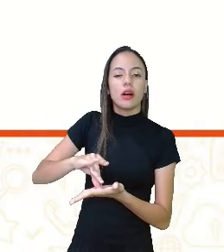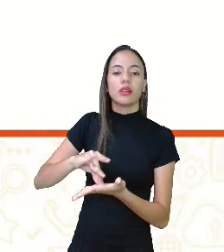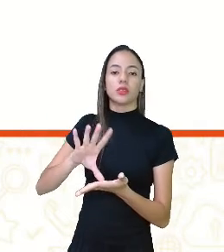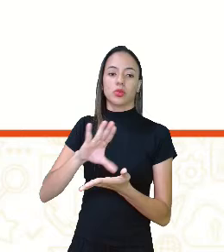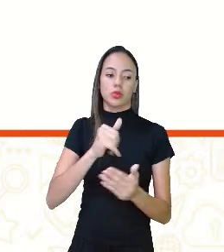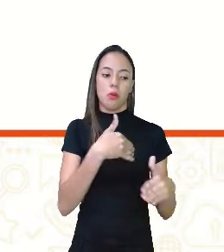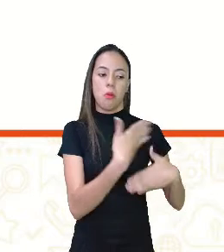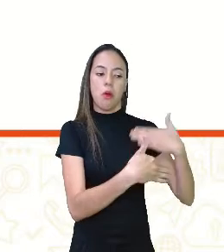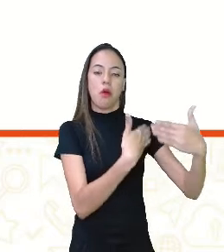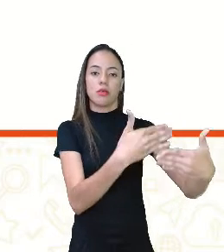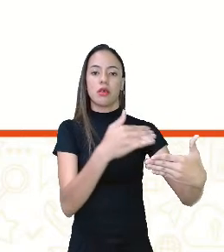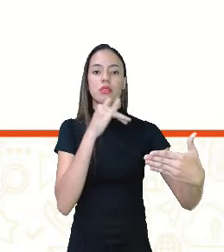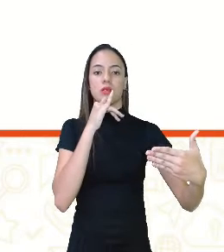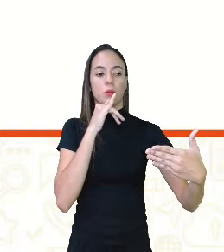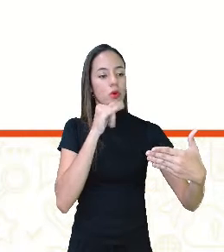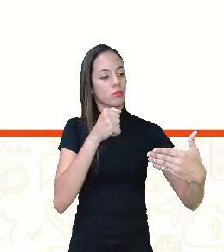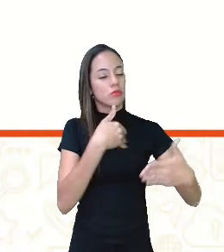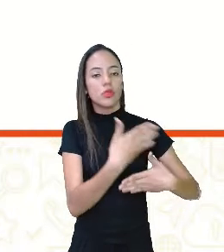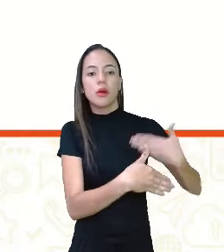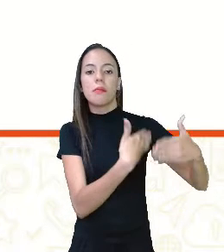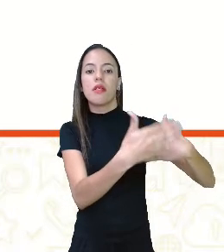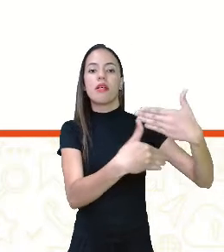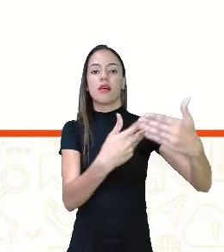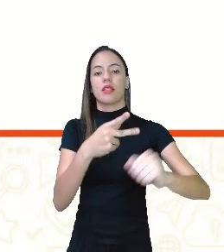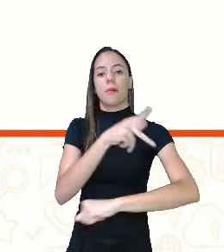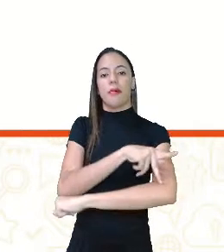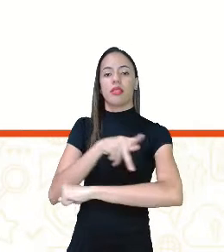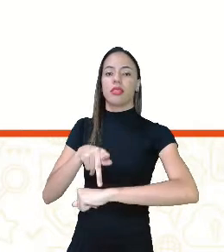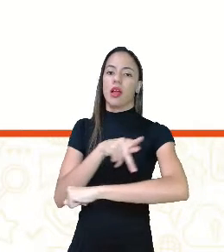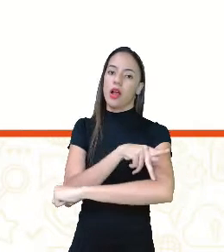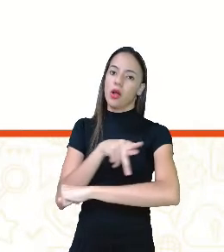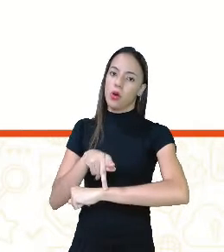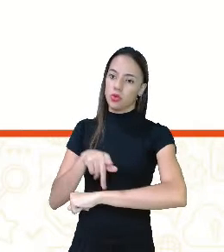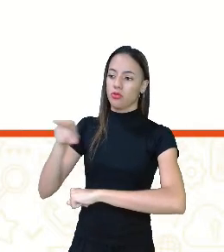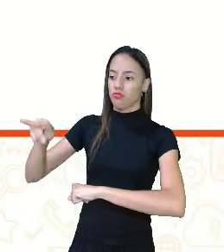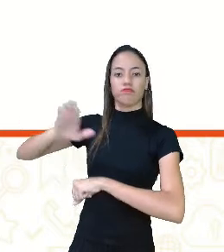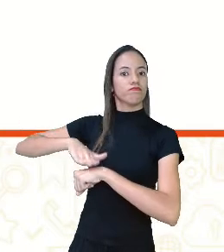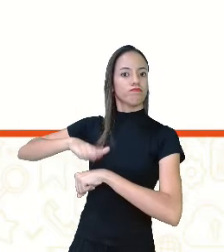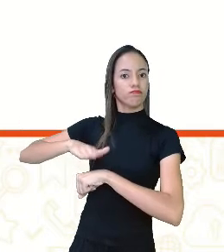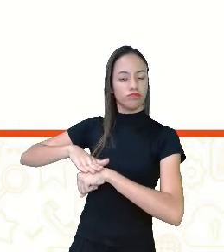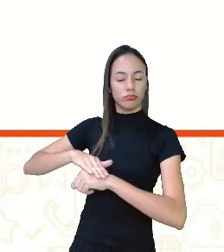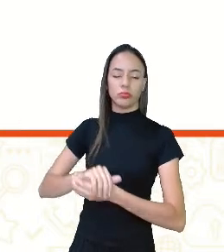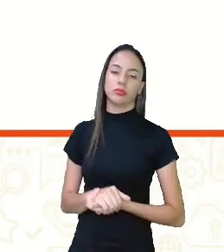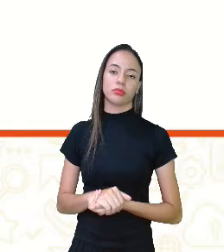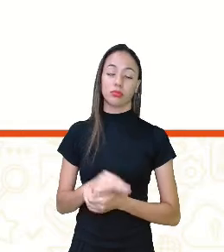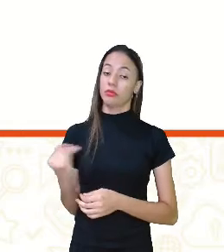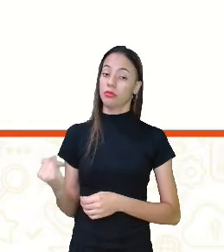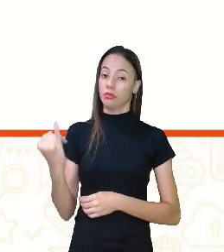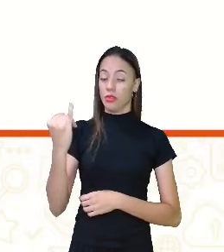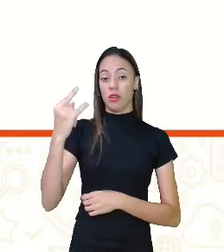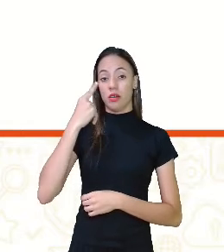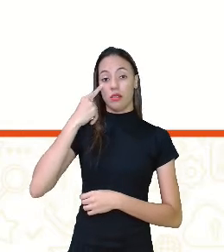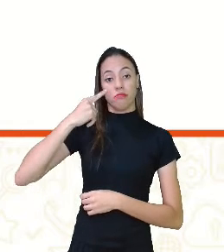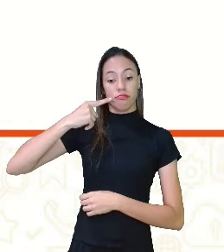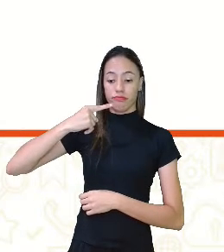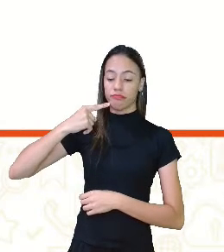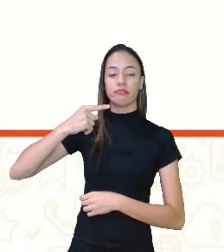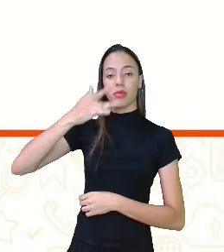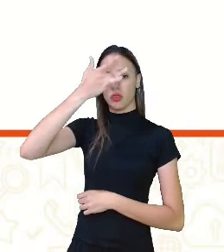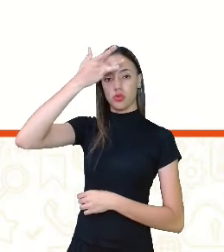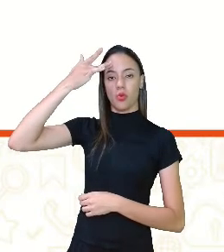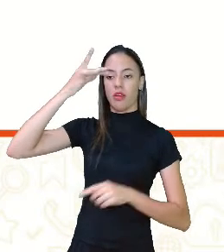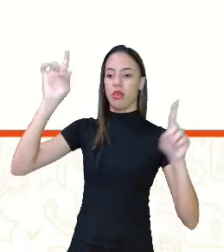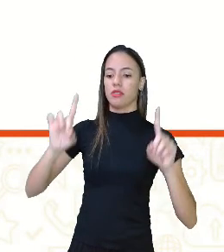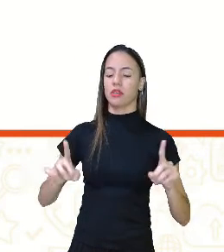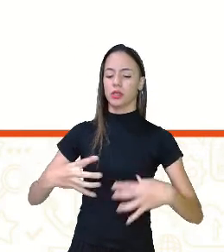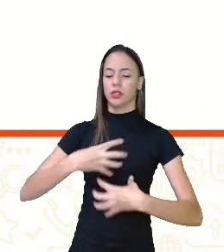proponente do seu próprio percurso pedagógico. É importante que as pessoas com deficiência se sintam